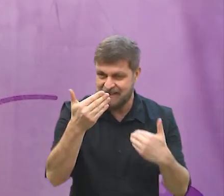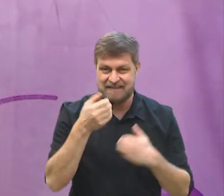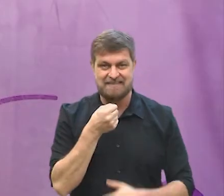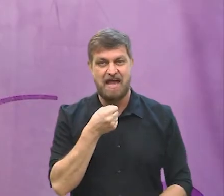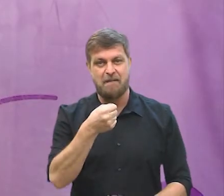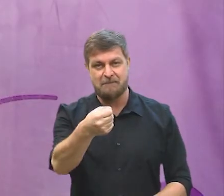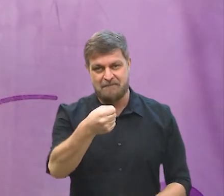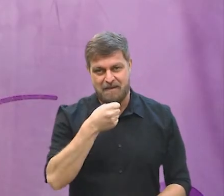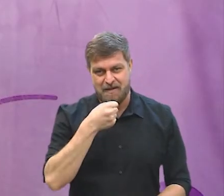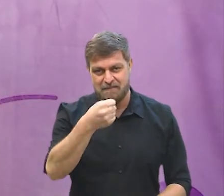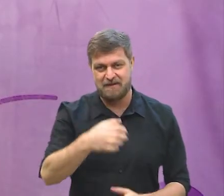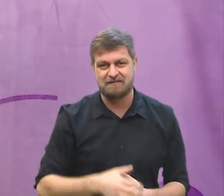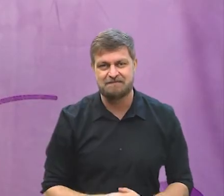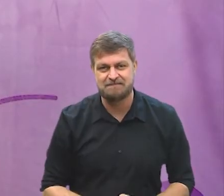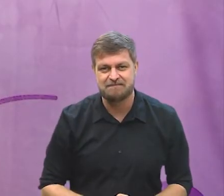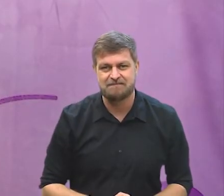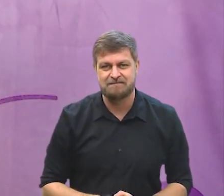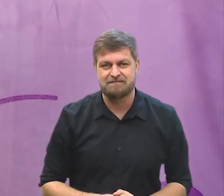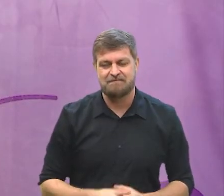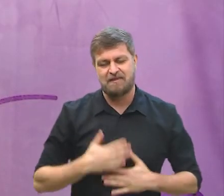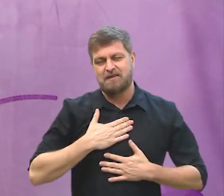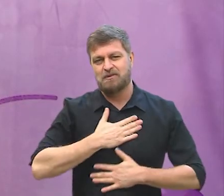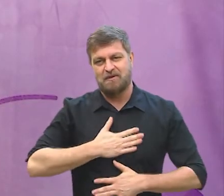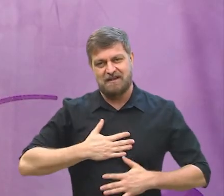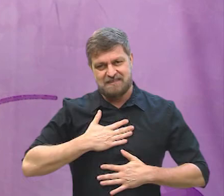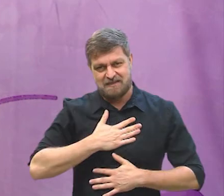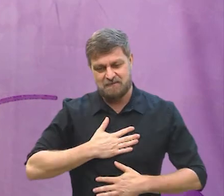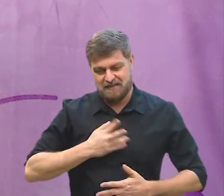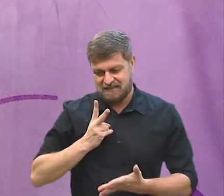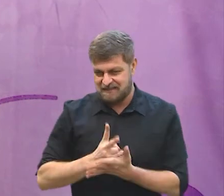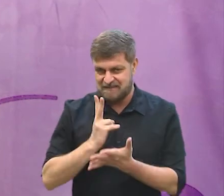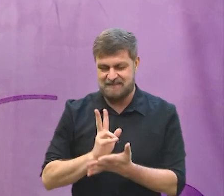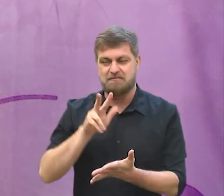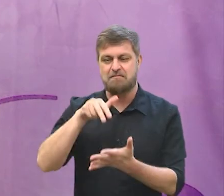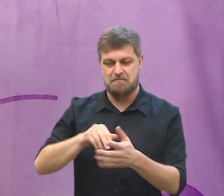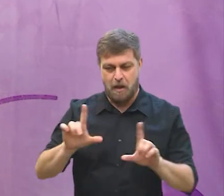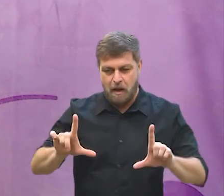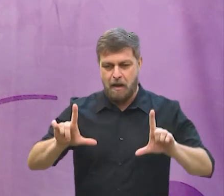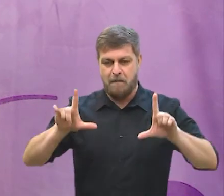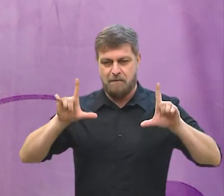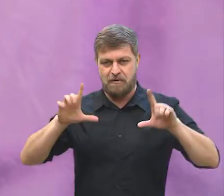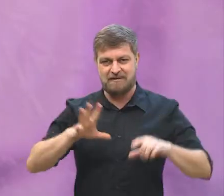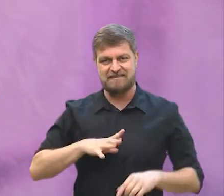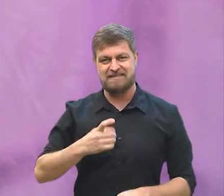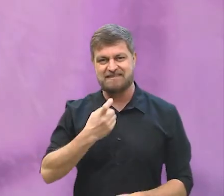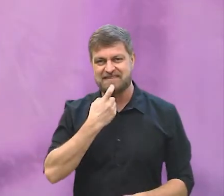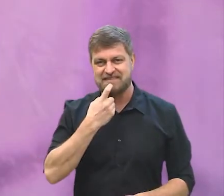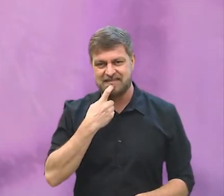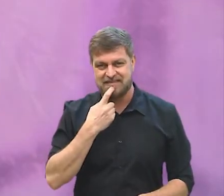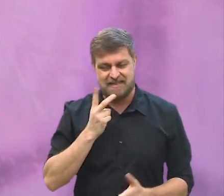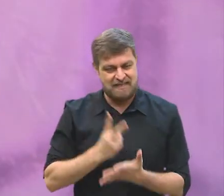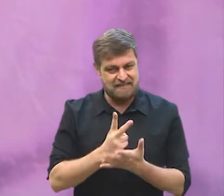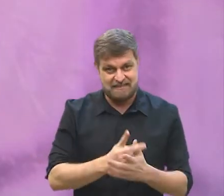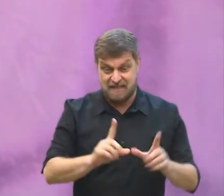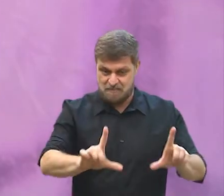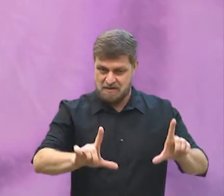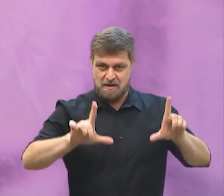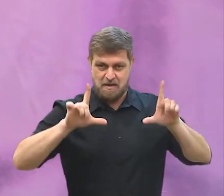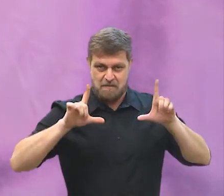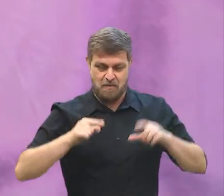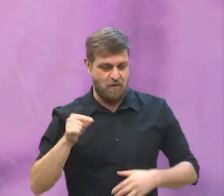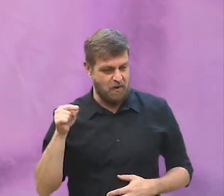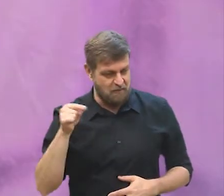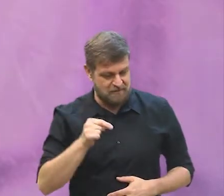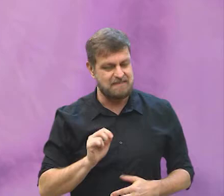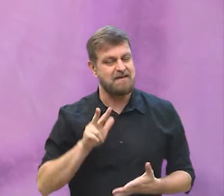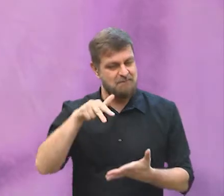participação aqui comigo. É um prazer, estou sempre à sua disposição aqui em Campinas. Olha, volte sempre que quiser, viu? O programa do